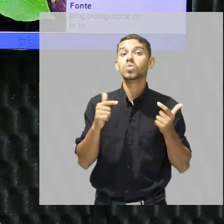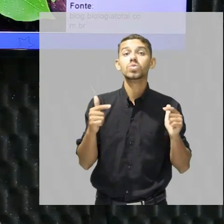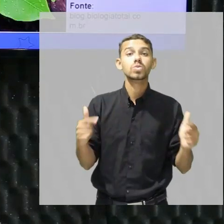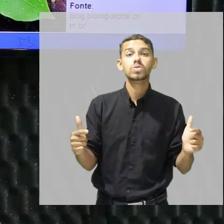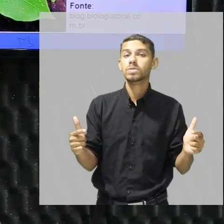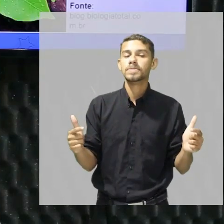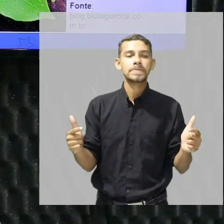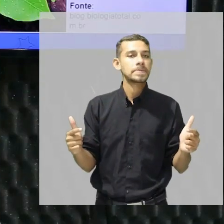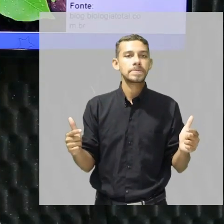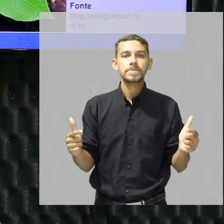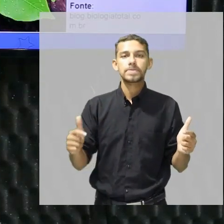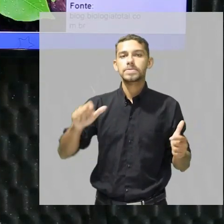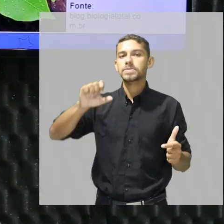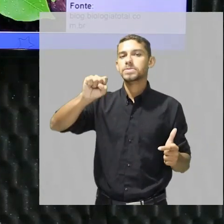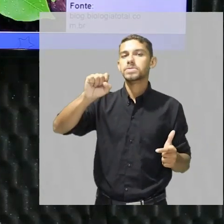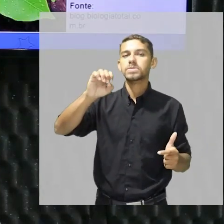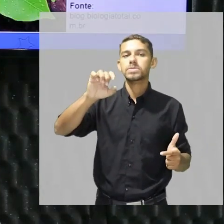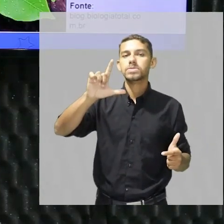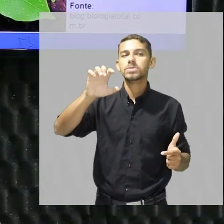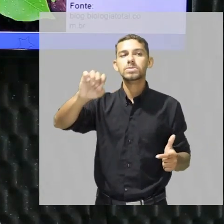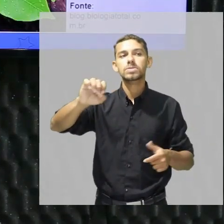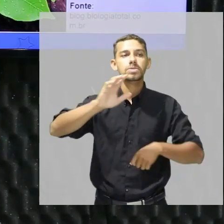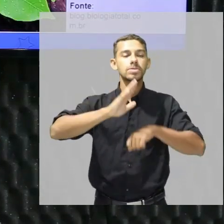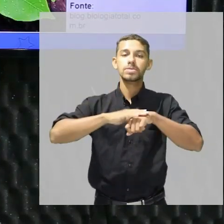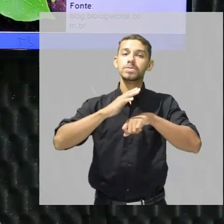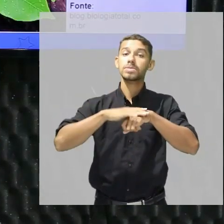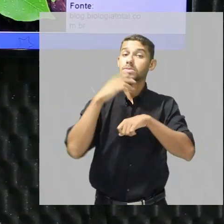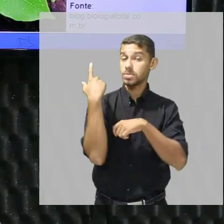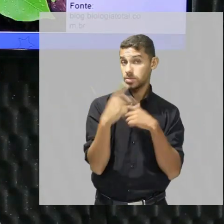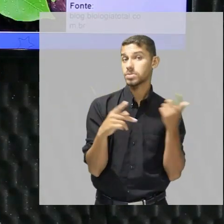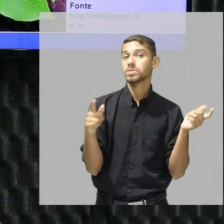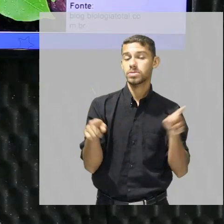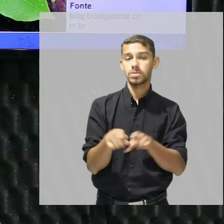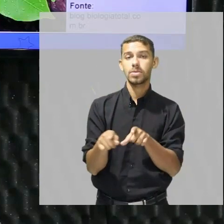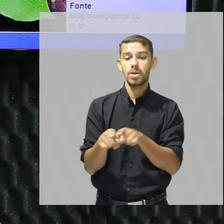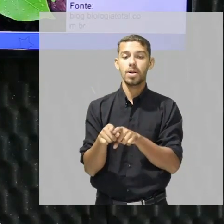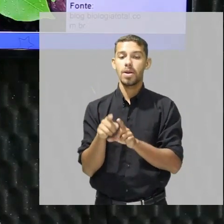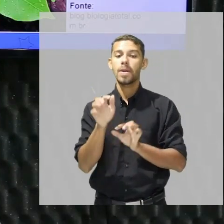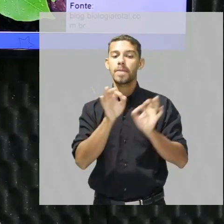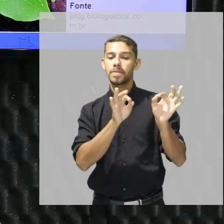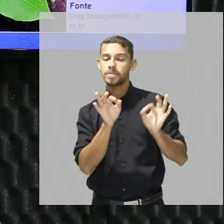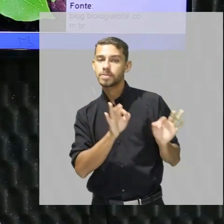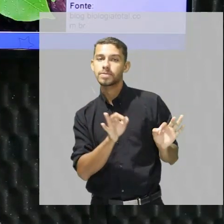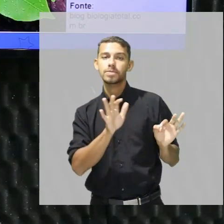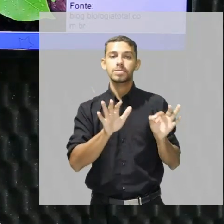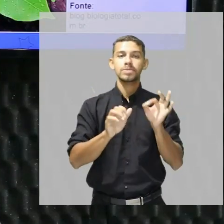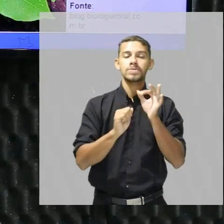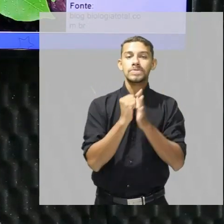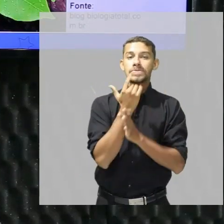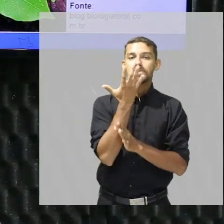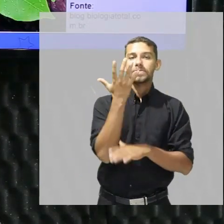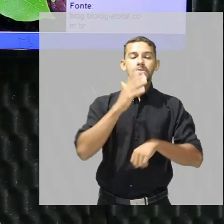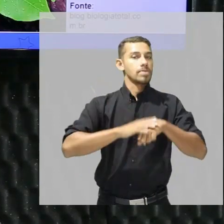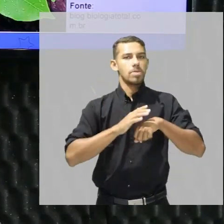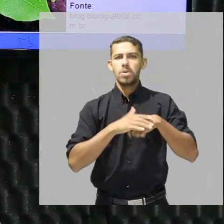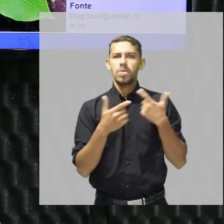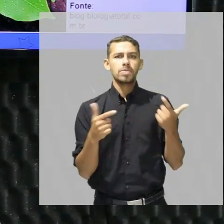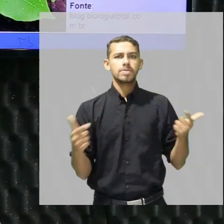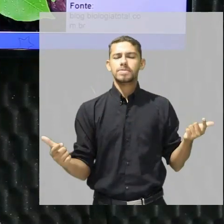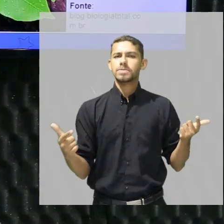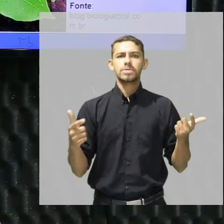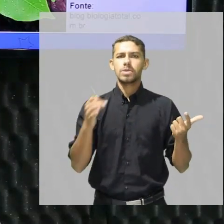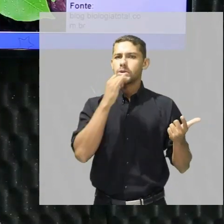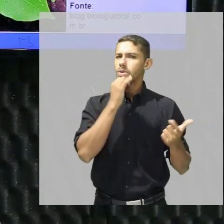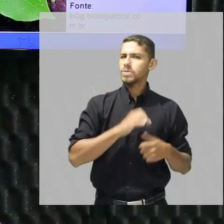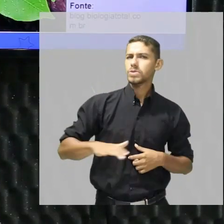um solo propício para a produção de plantas, né? não vai ter um ambiente